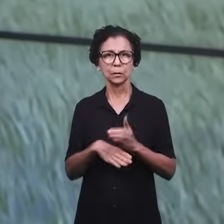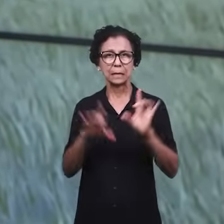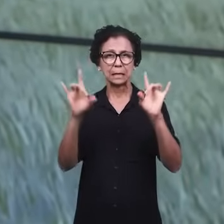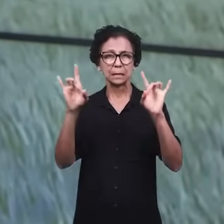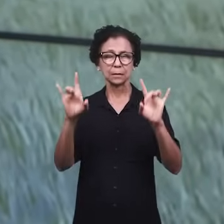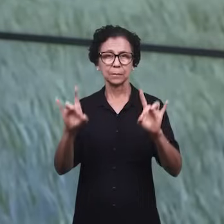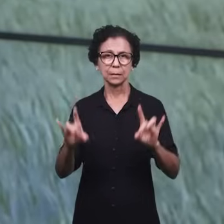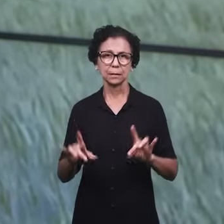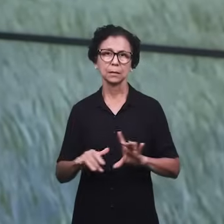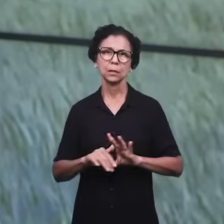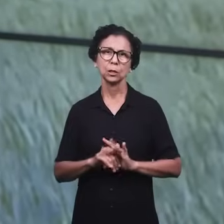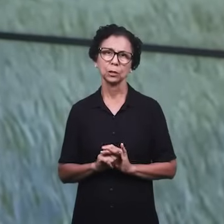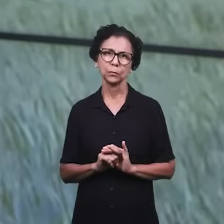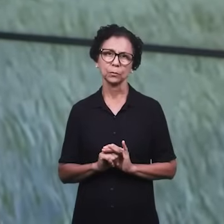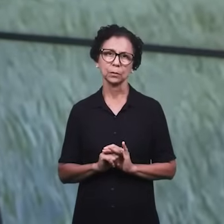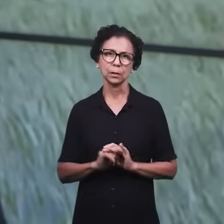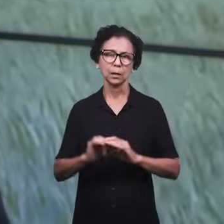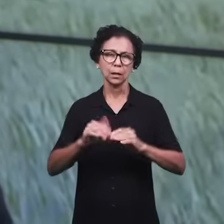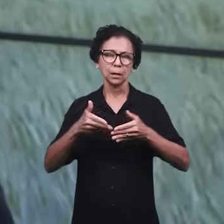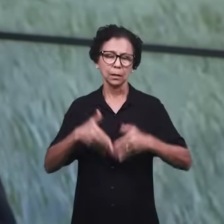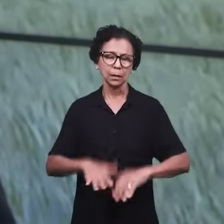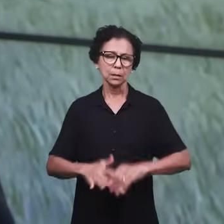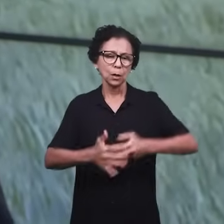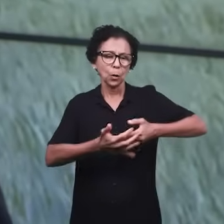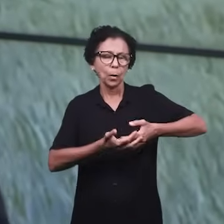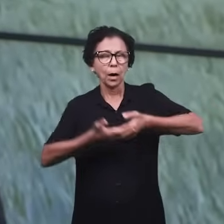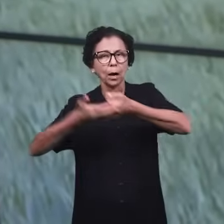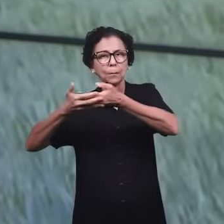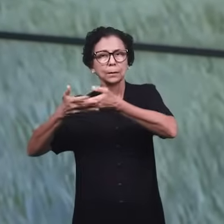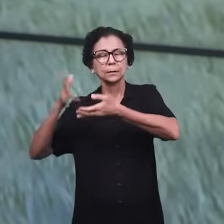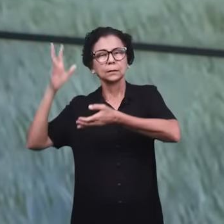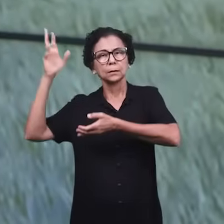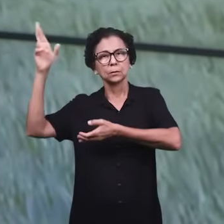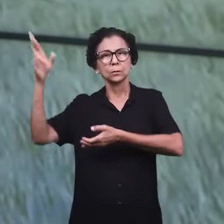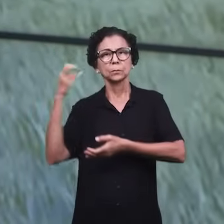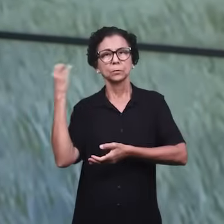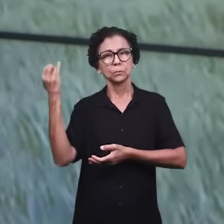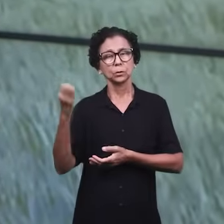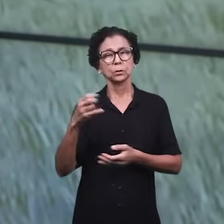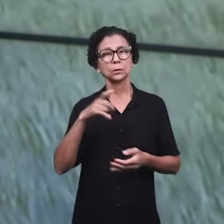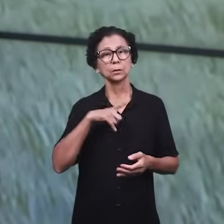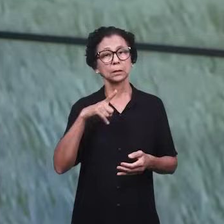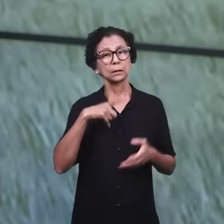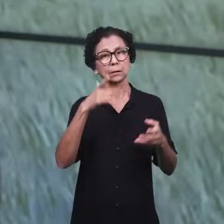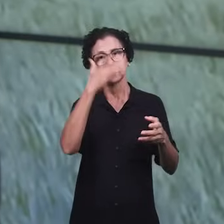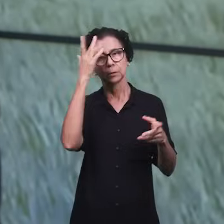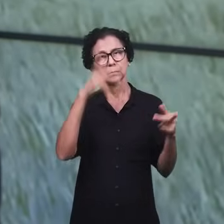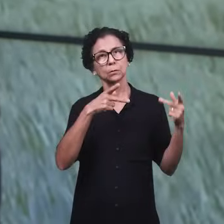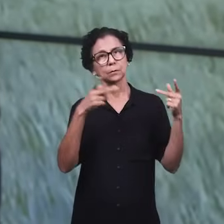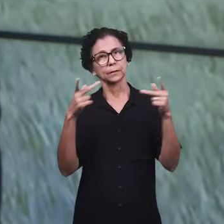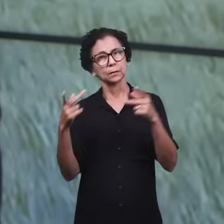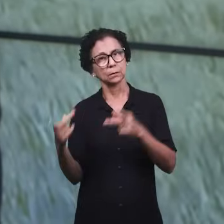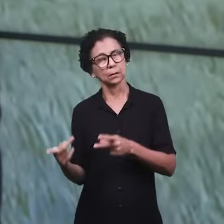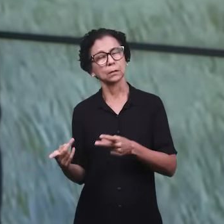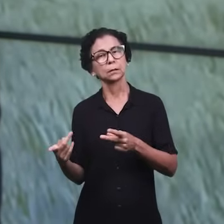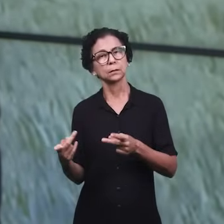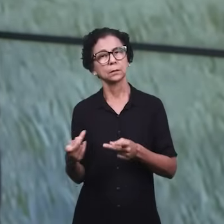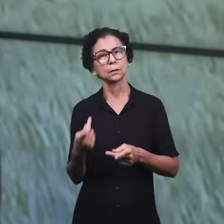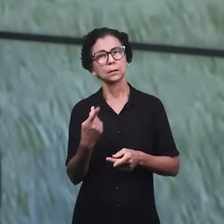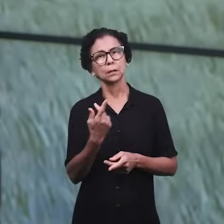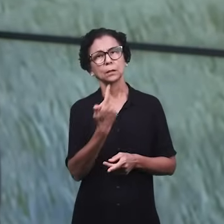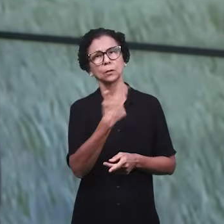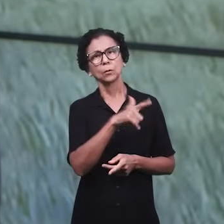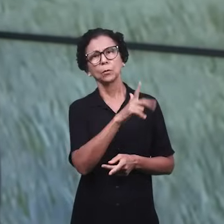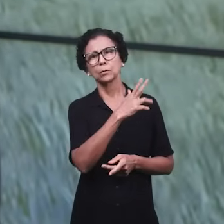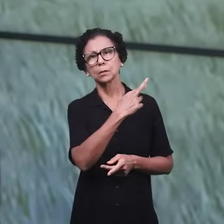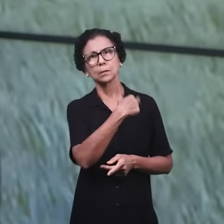muitos visitantes de outras denominações de outras linhas do cristianismo e há em outras denominações e outras linhas